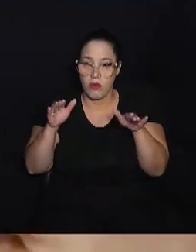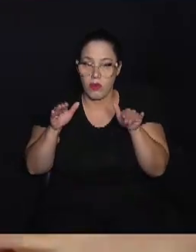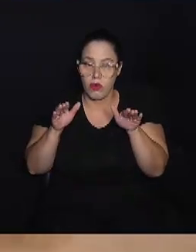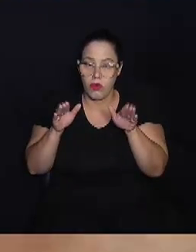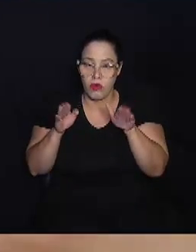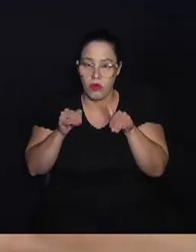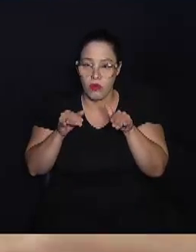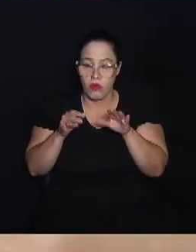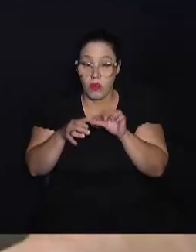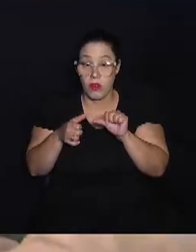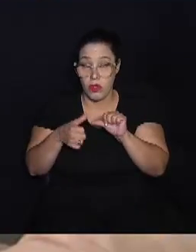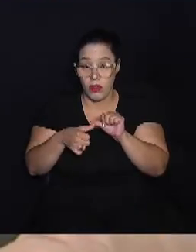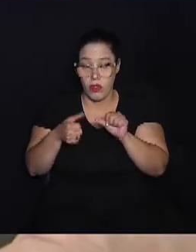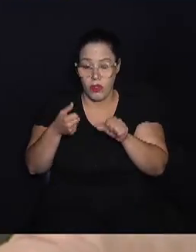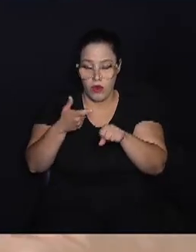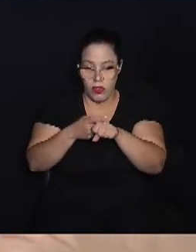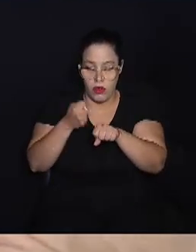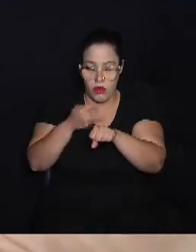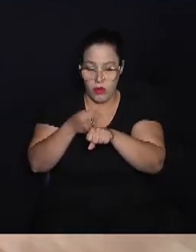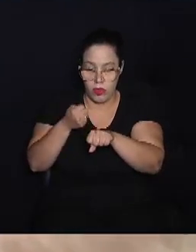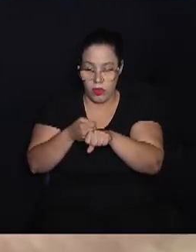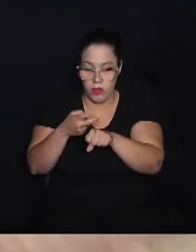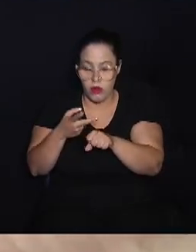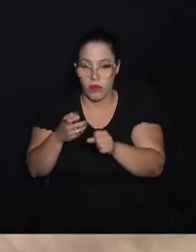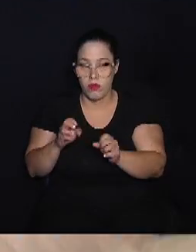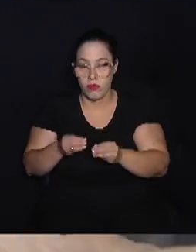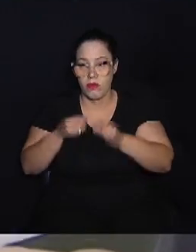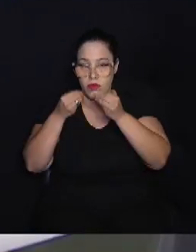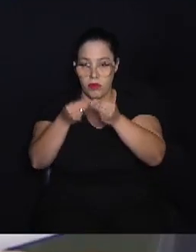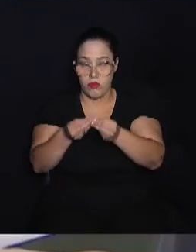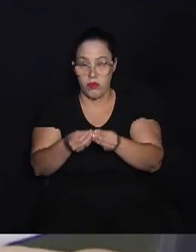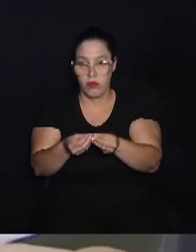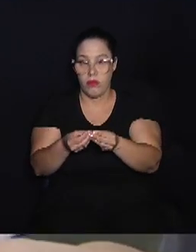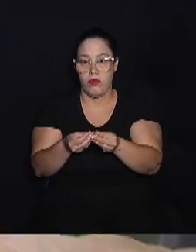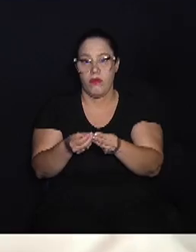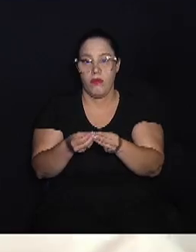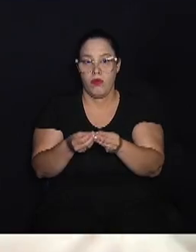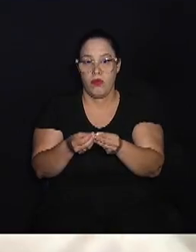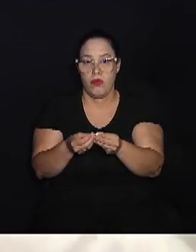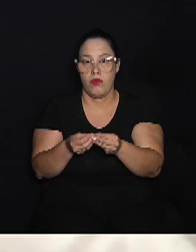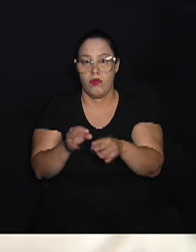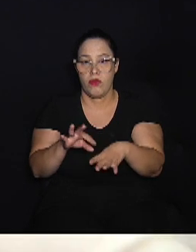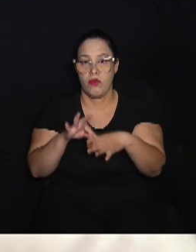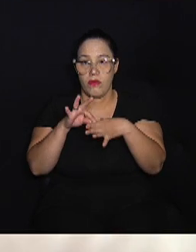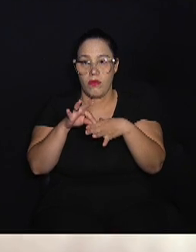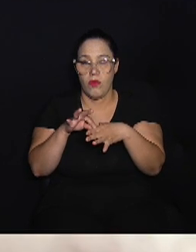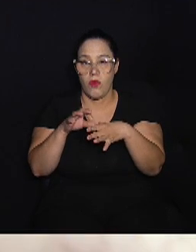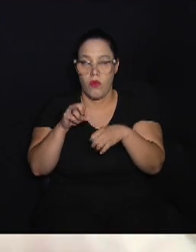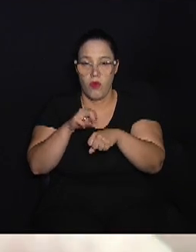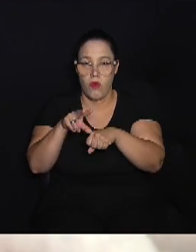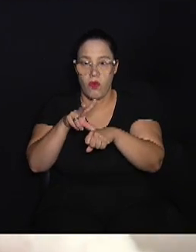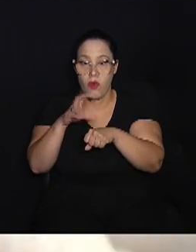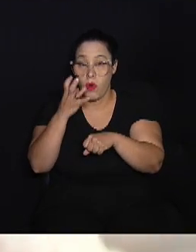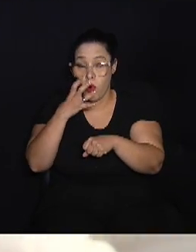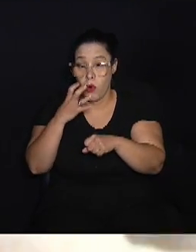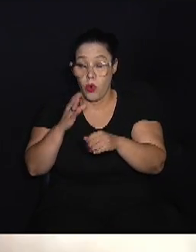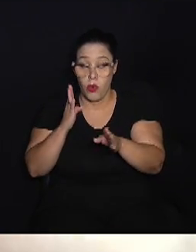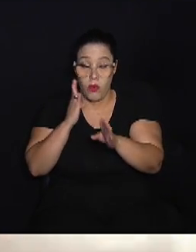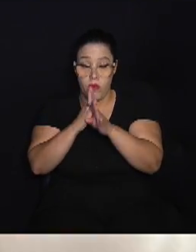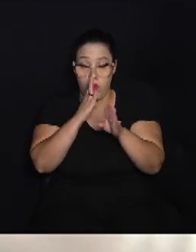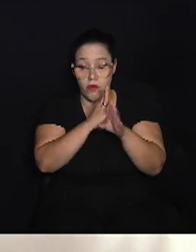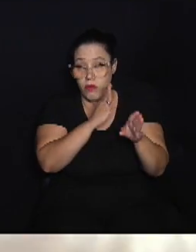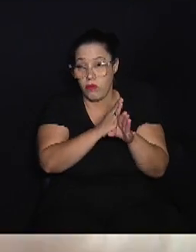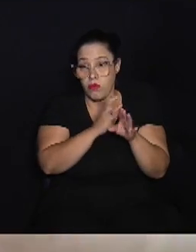cão ou gato, a gente faz essa vacinação de reforço e oferece aqui também no nosso posto fixo. O vírus da raiva pode ser encontrado